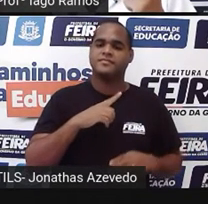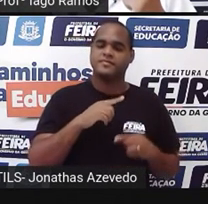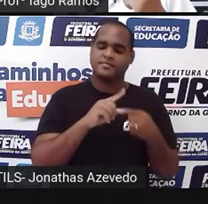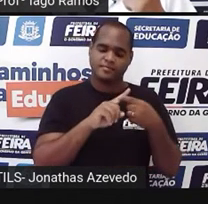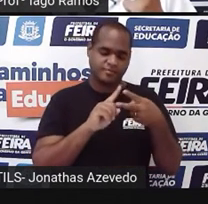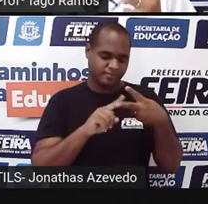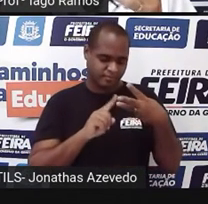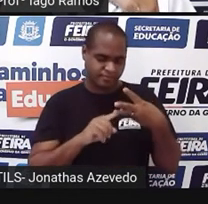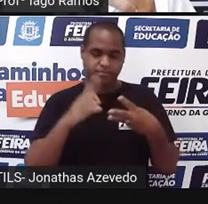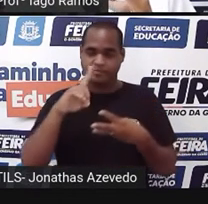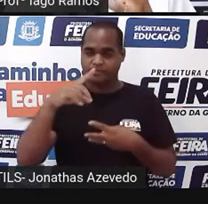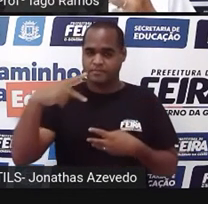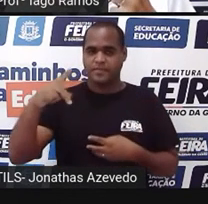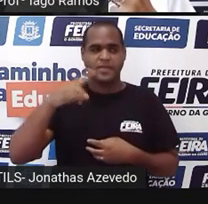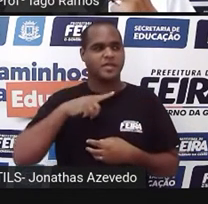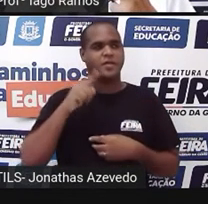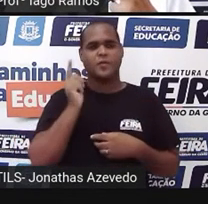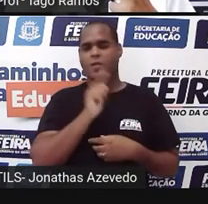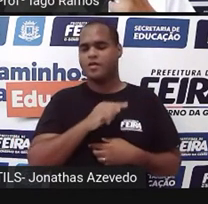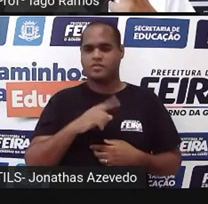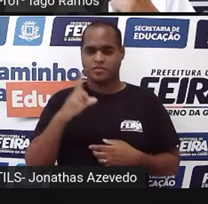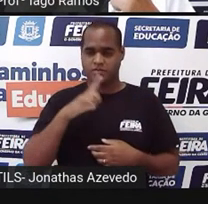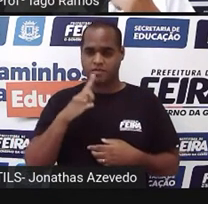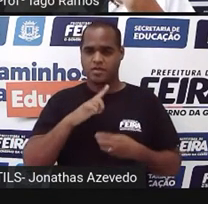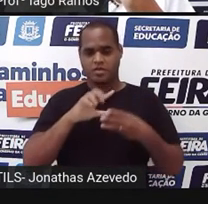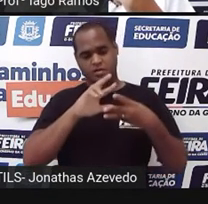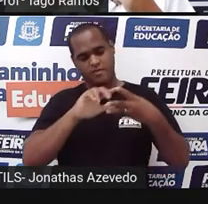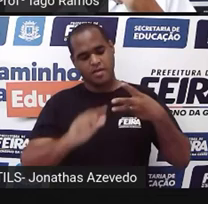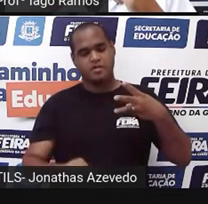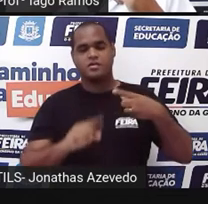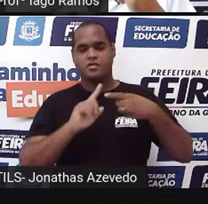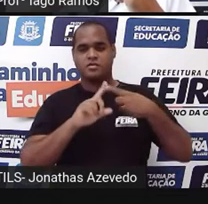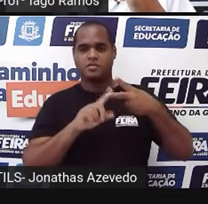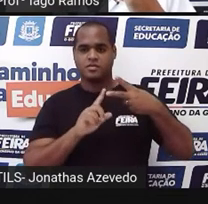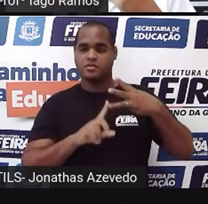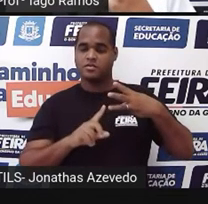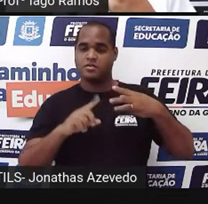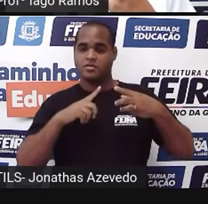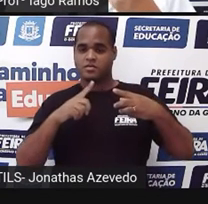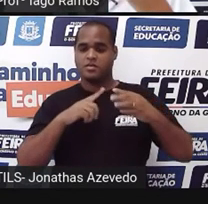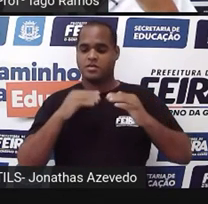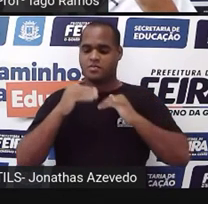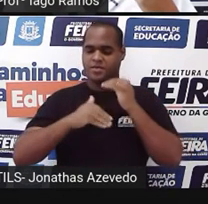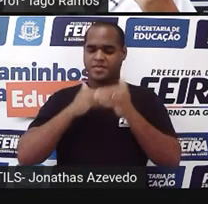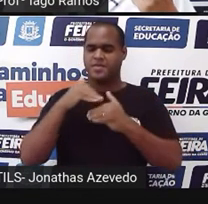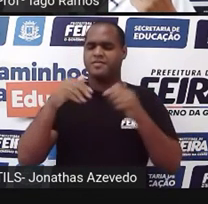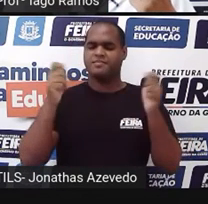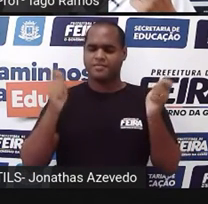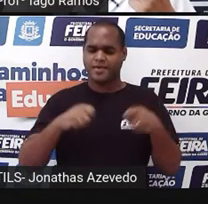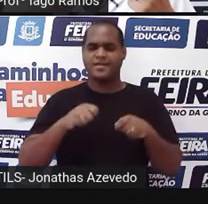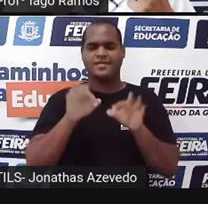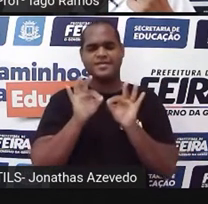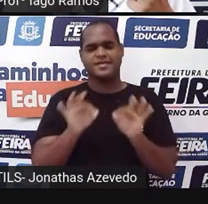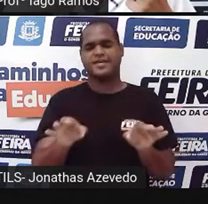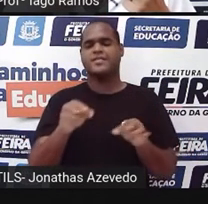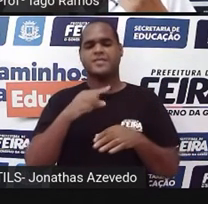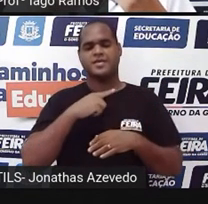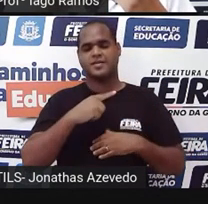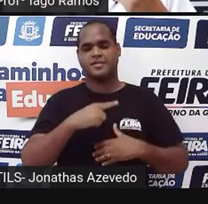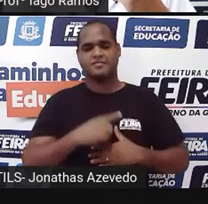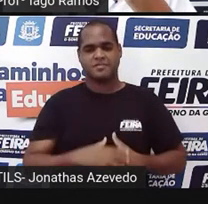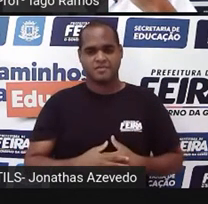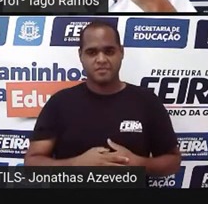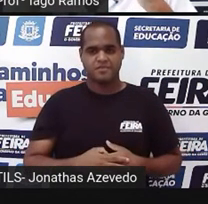de uma dízima periódica existe três maneiras três processos práticos tá